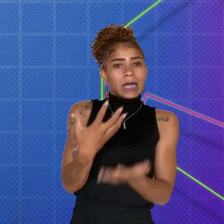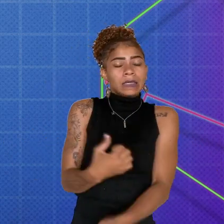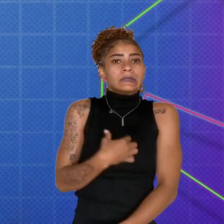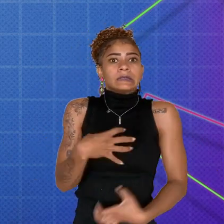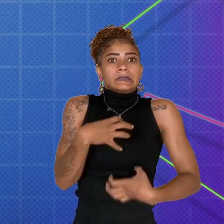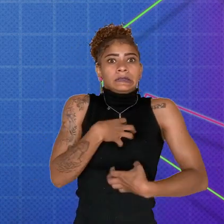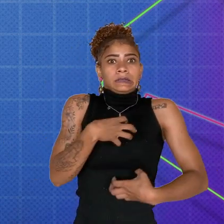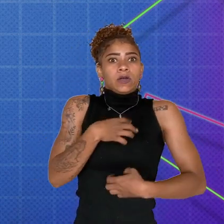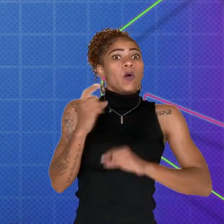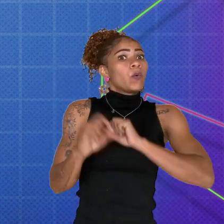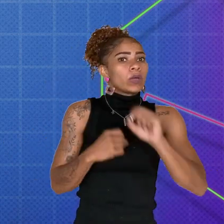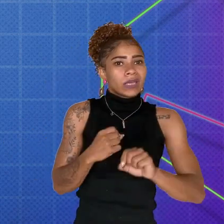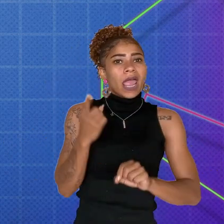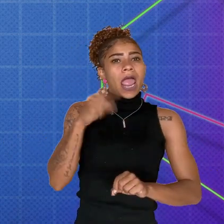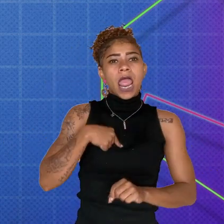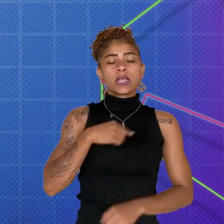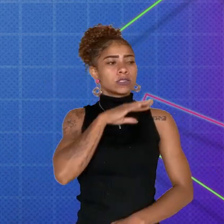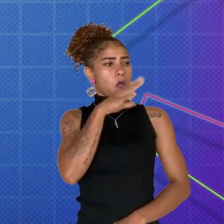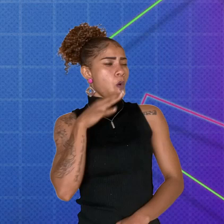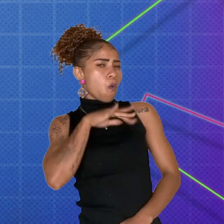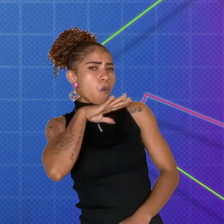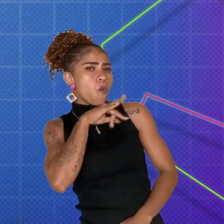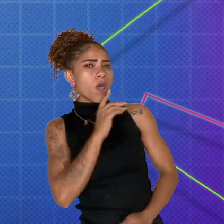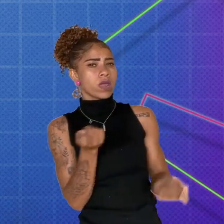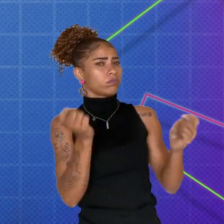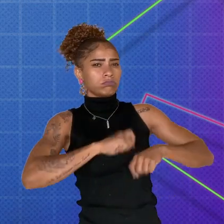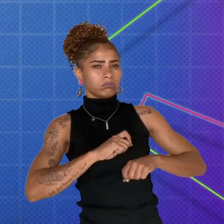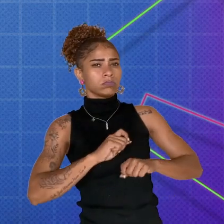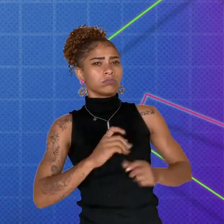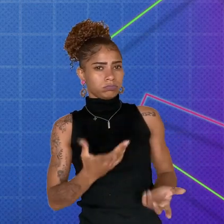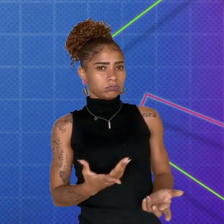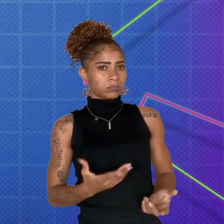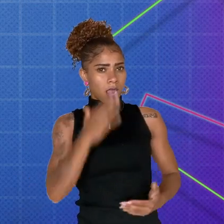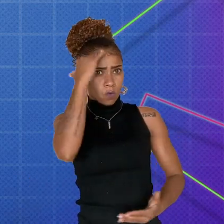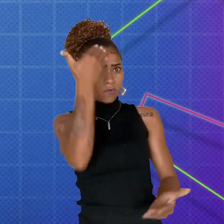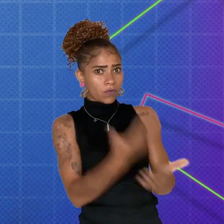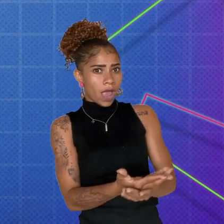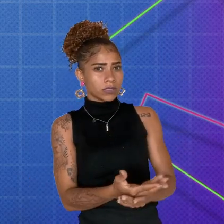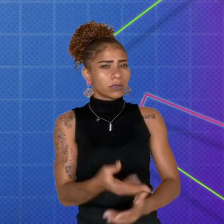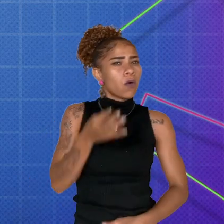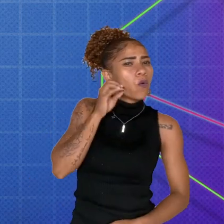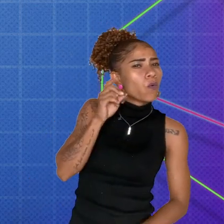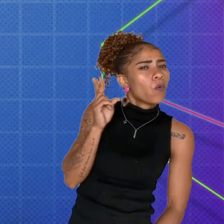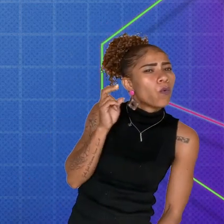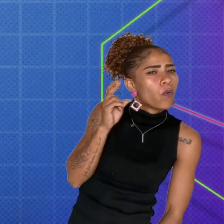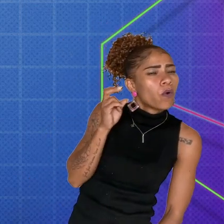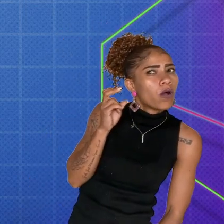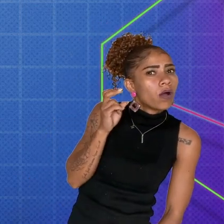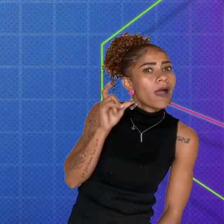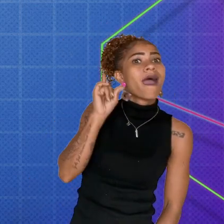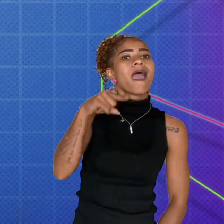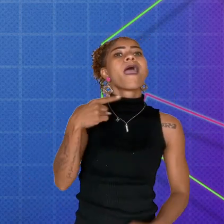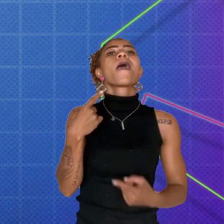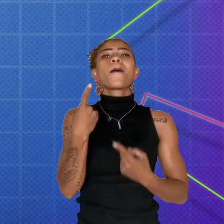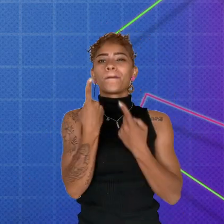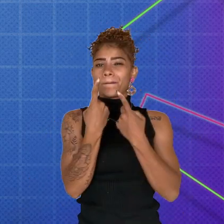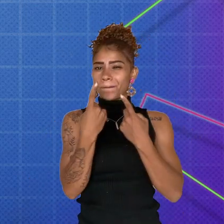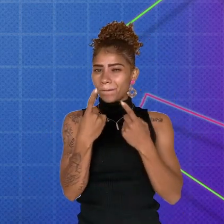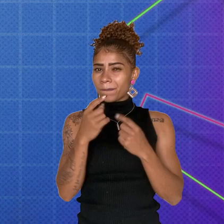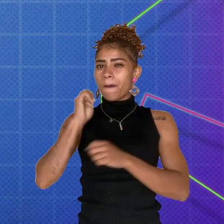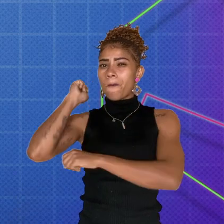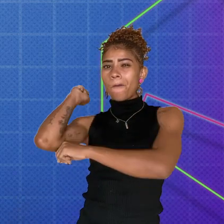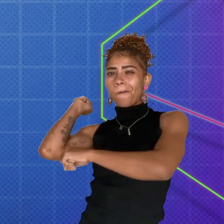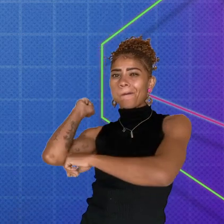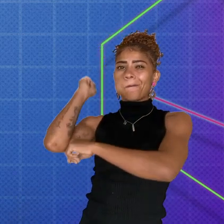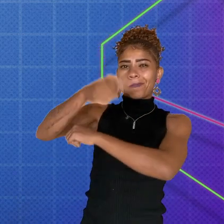transmitir a sensação de que esses seres são impiedosos e não devem ser subestimados. Estão ouvindo? Barulhos de objetos